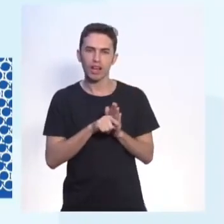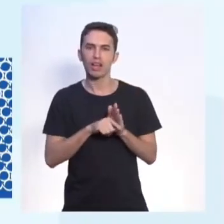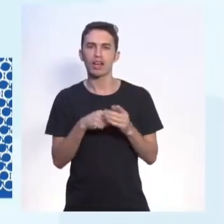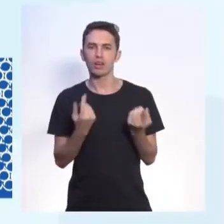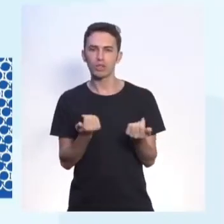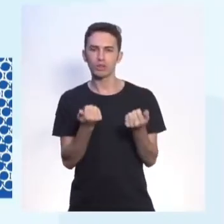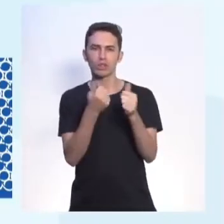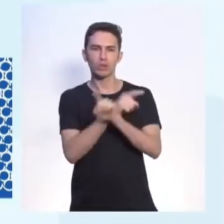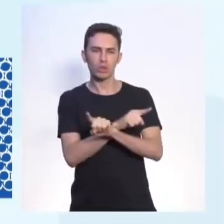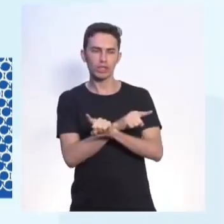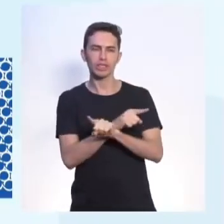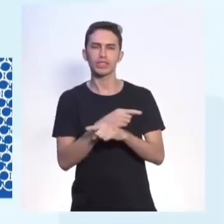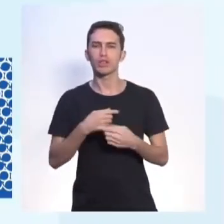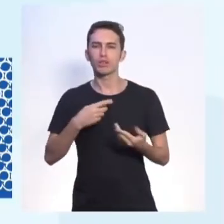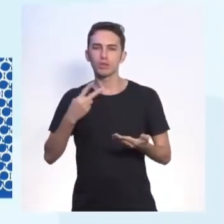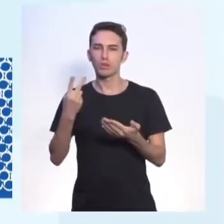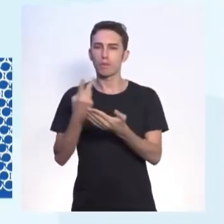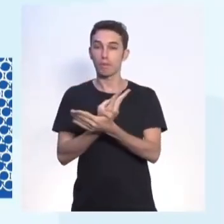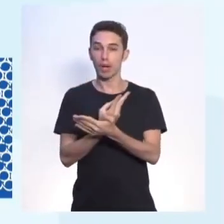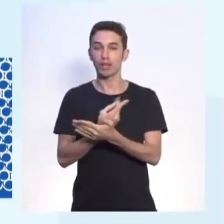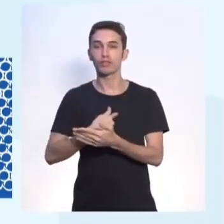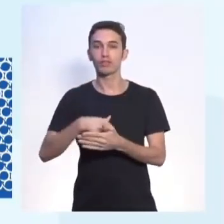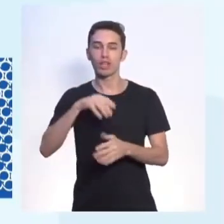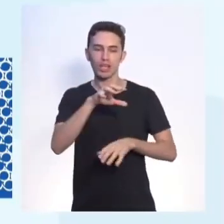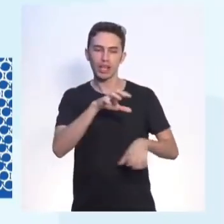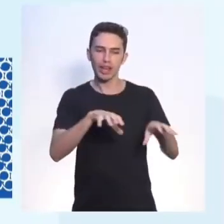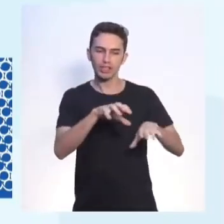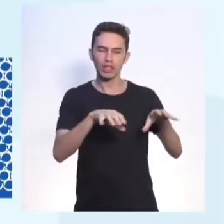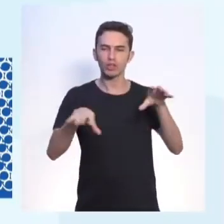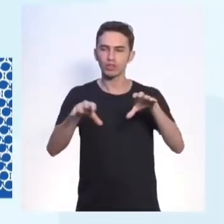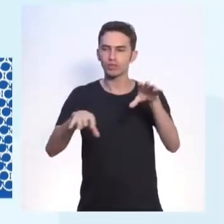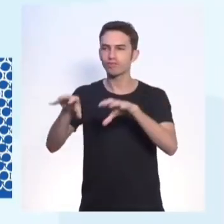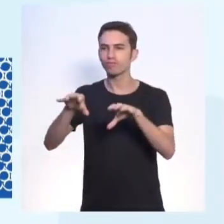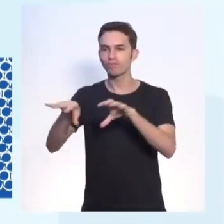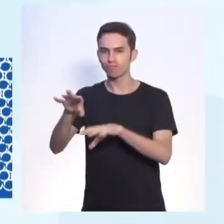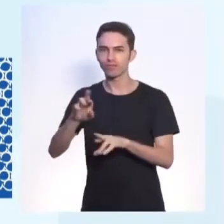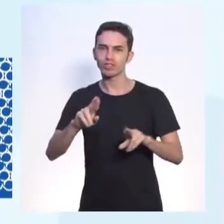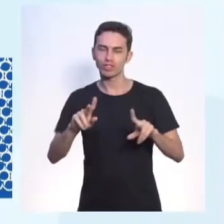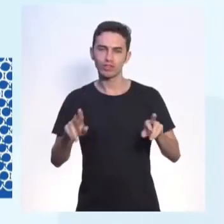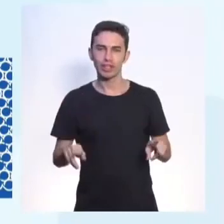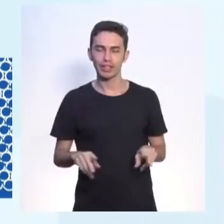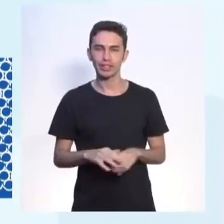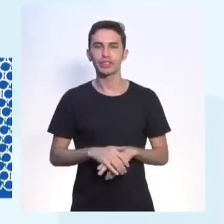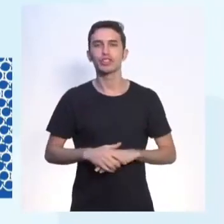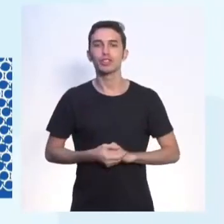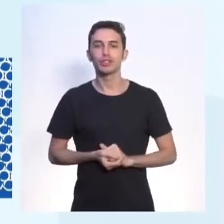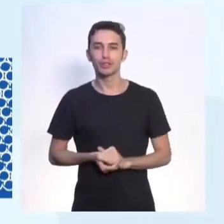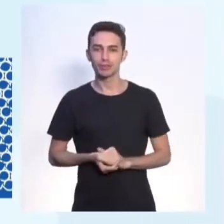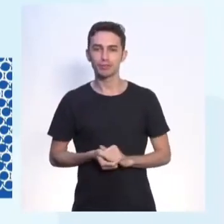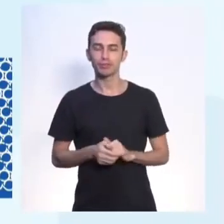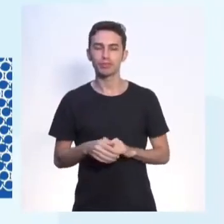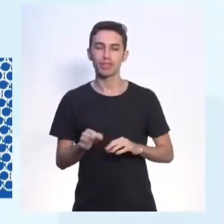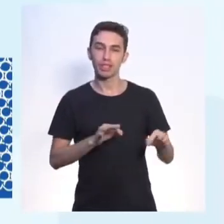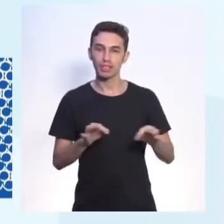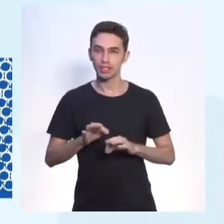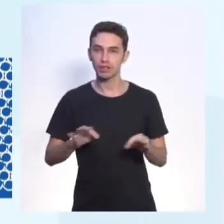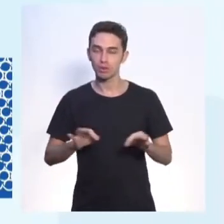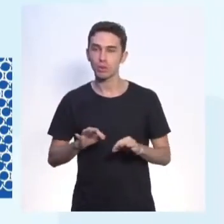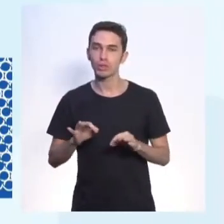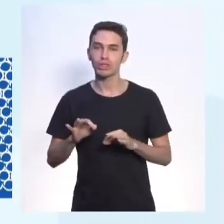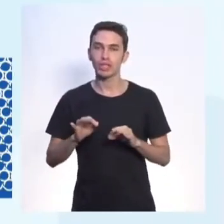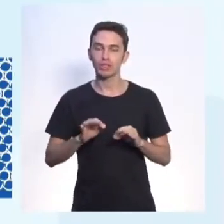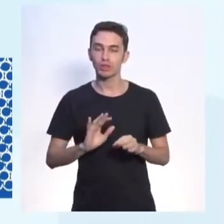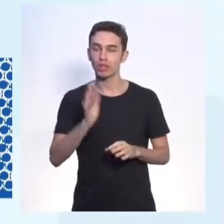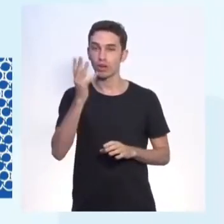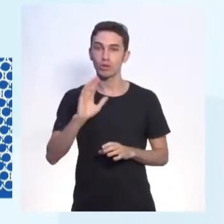suas contradições e impactos nas regiões, onde esse processo de urbanização